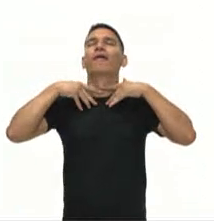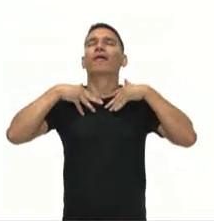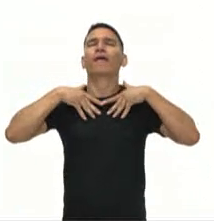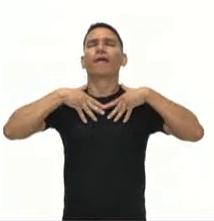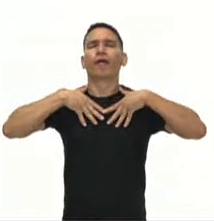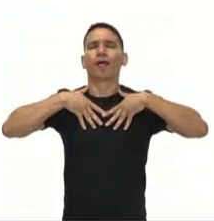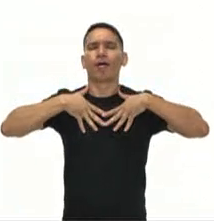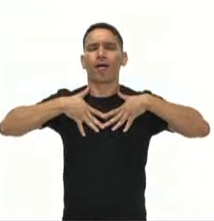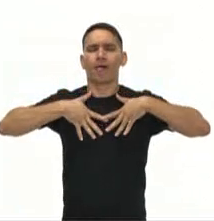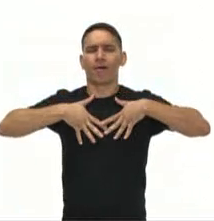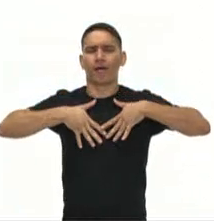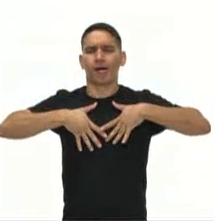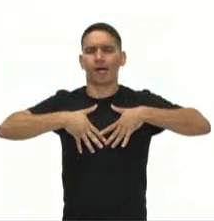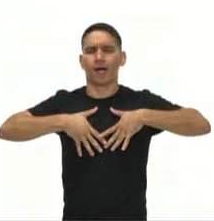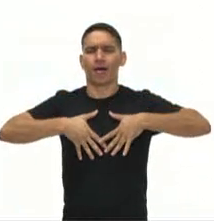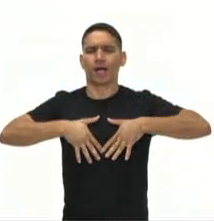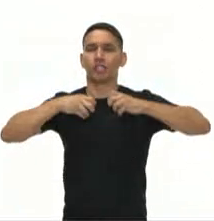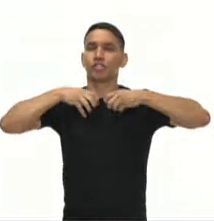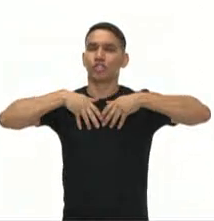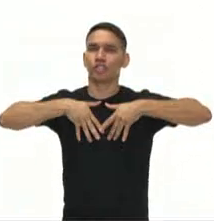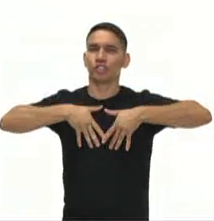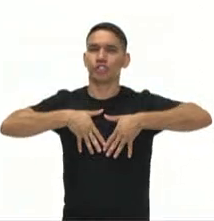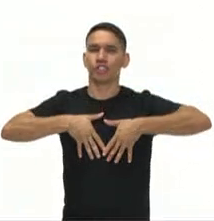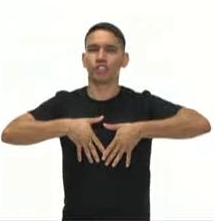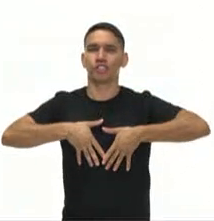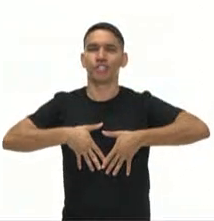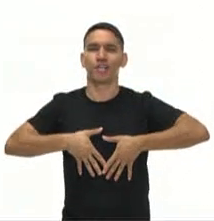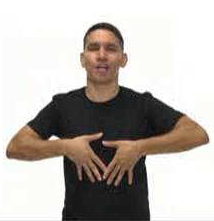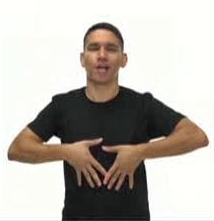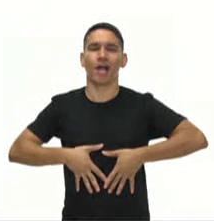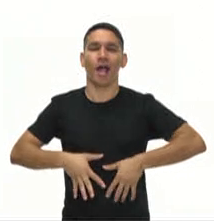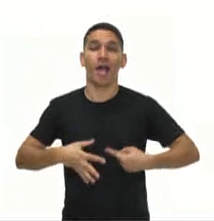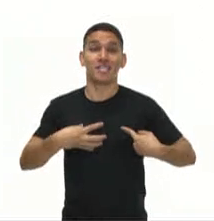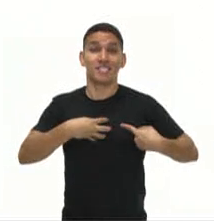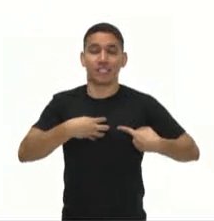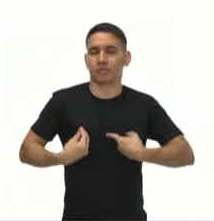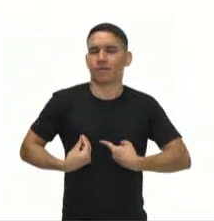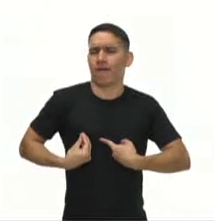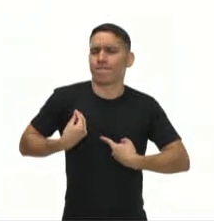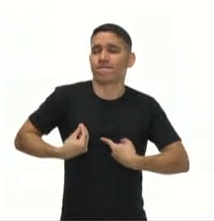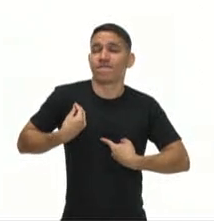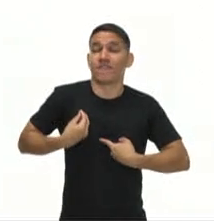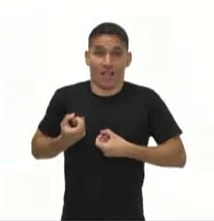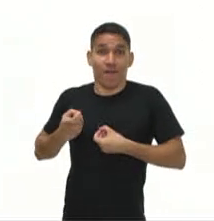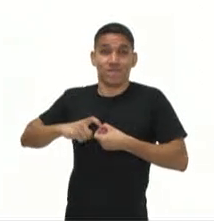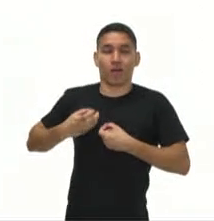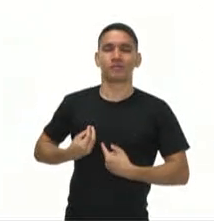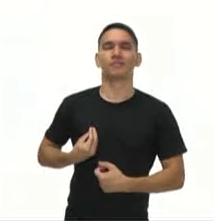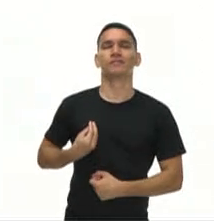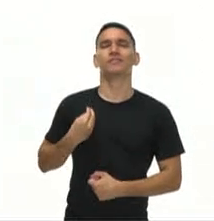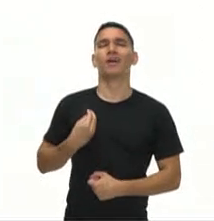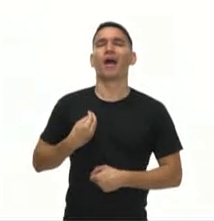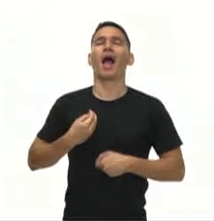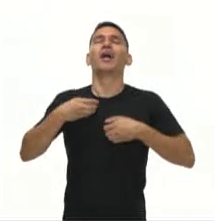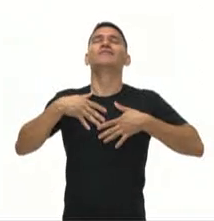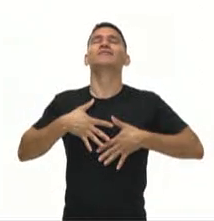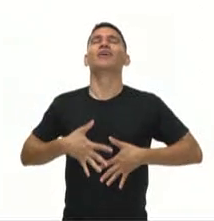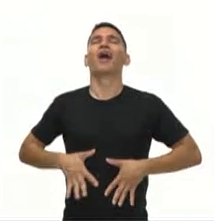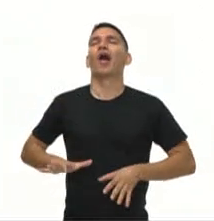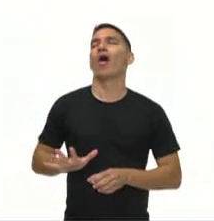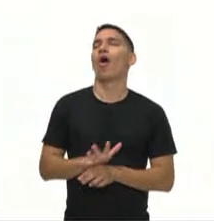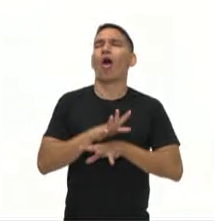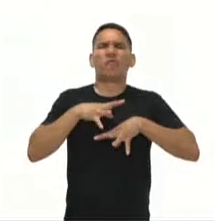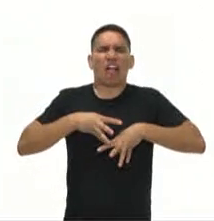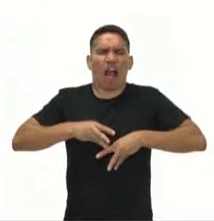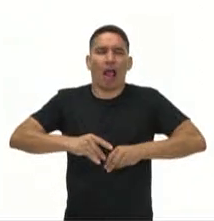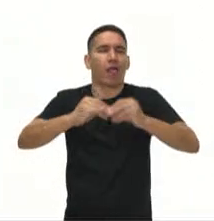desceu, escorrendo pelo peito até a barriga. Era a vida voltando e, como esta, encharcou todo o seu interior arenoso